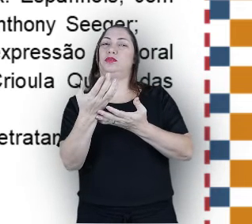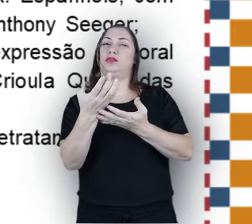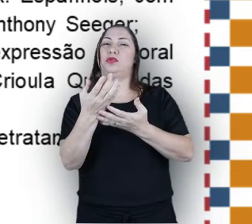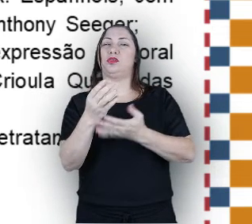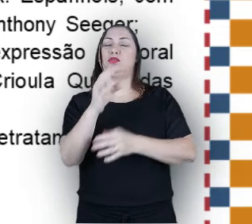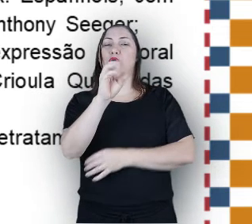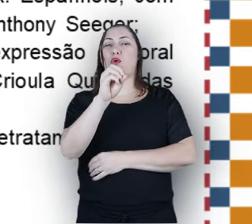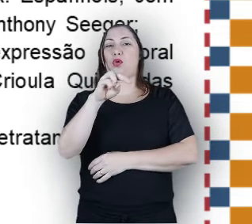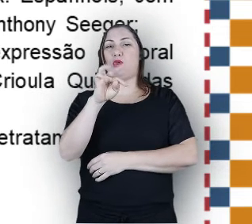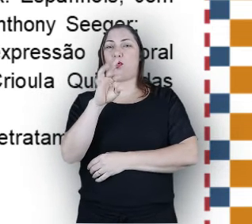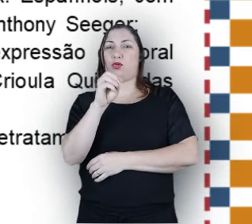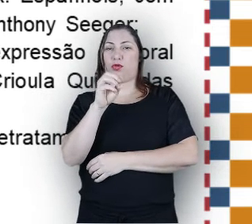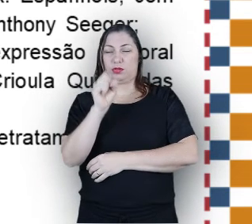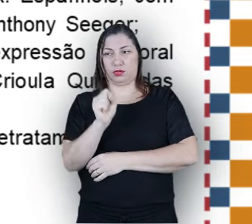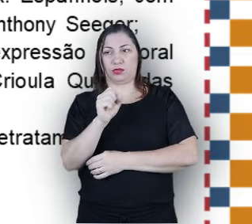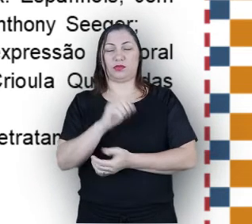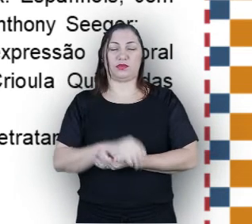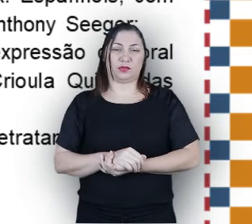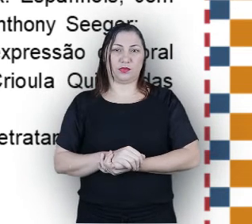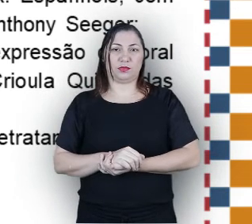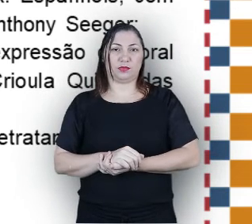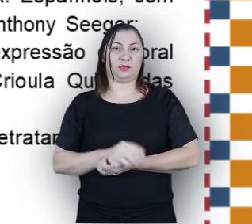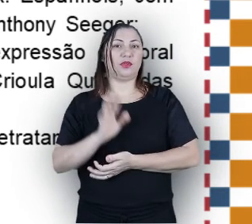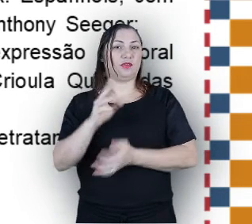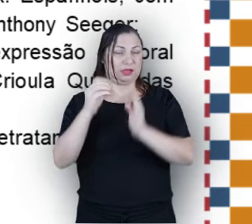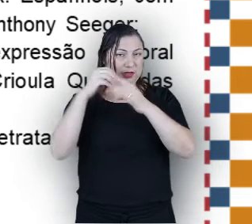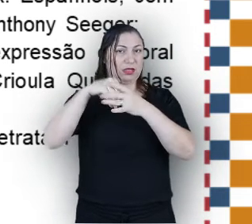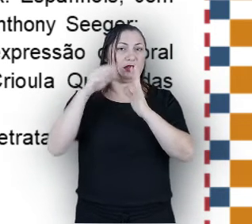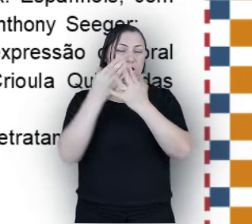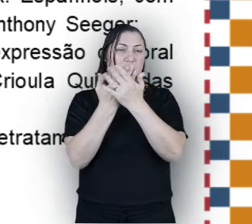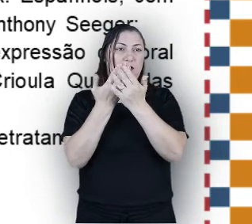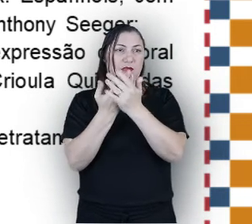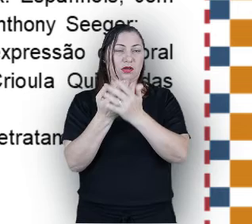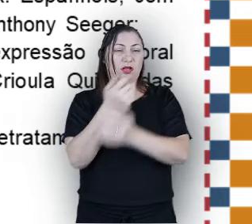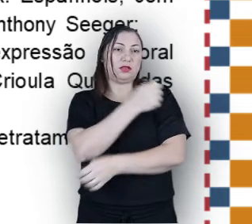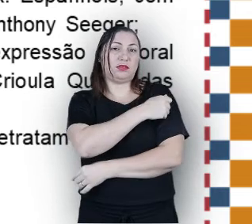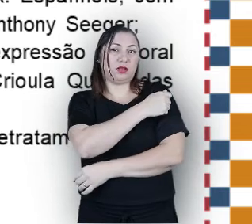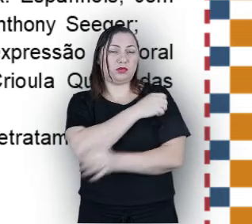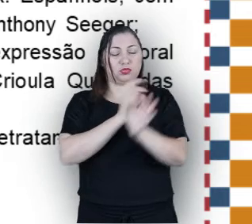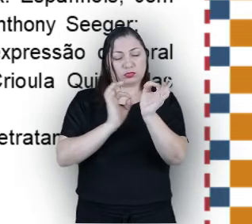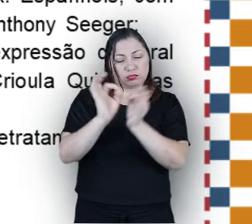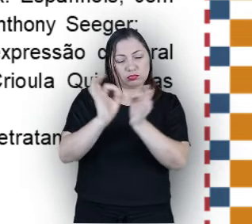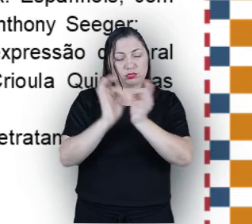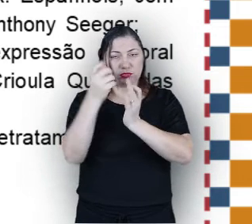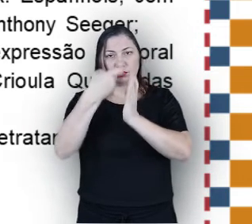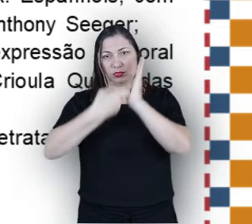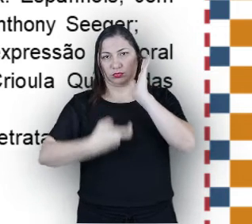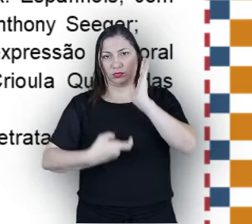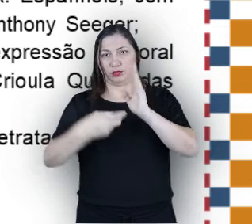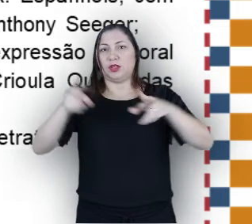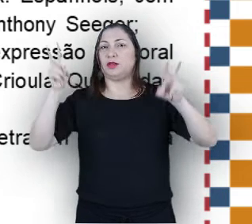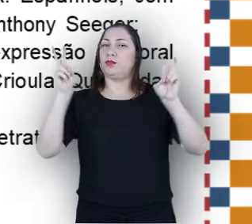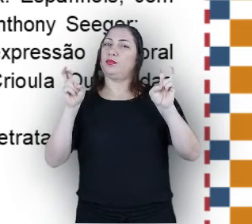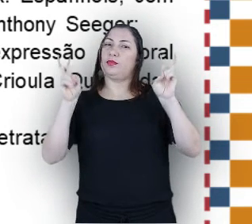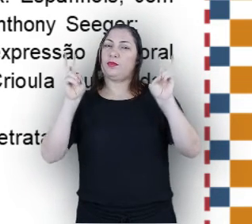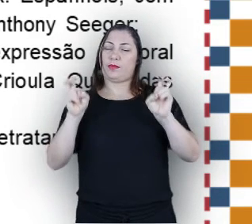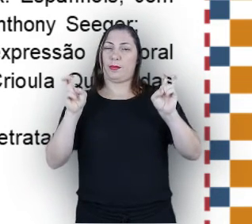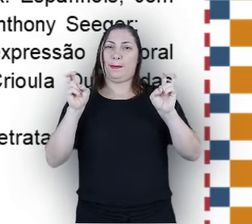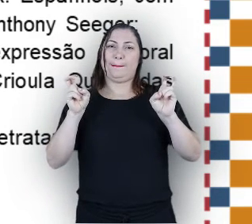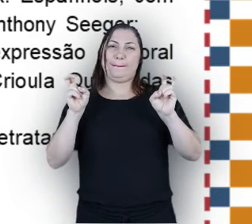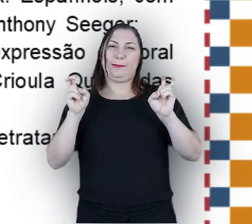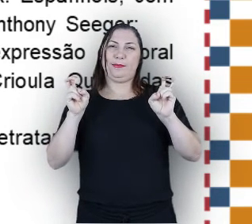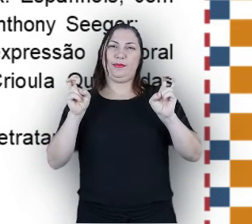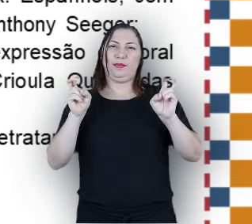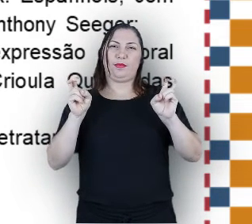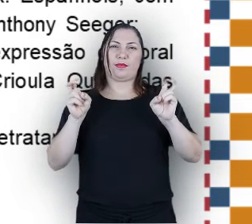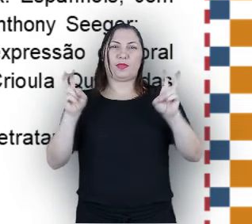na categoria de conto, porque a culminância desse trabalho seria um concurso de contos dentro da escola, que ainda vai